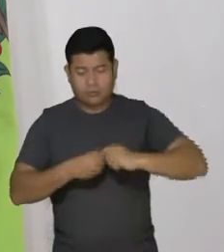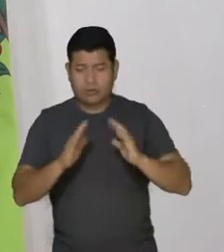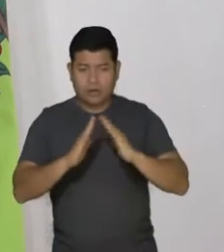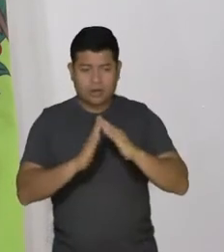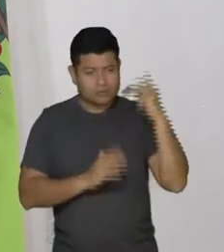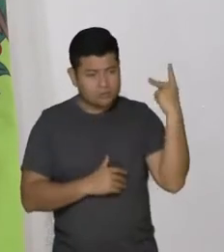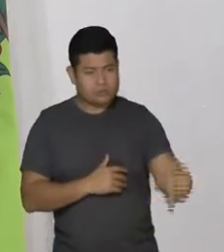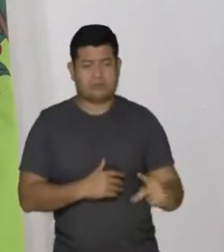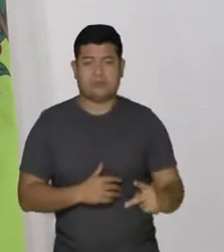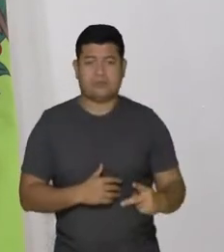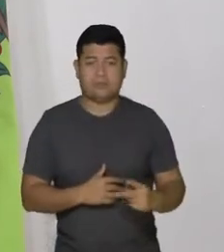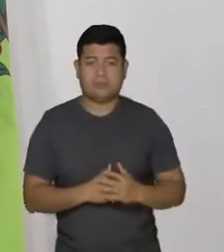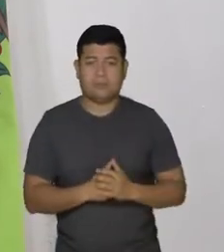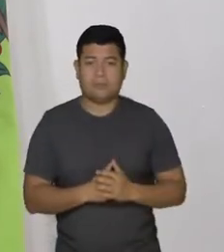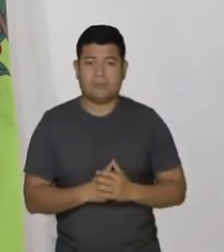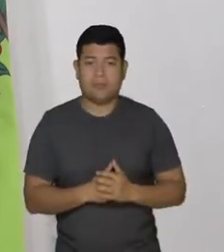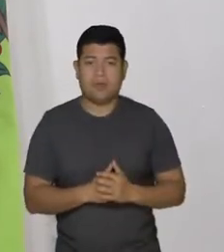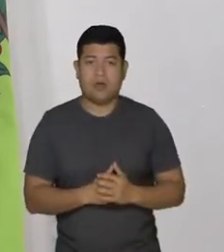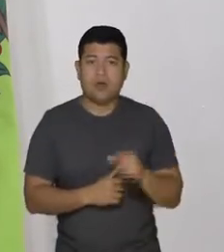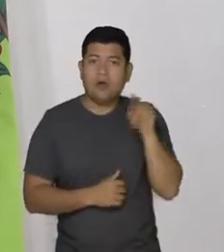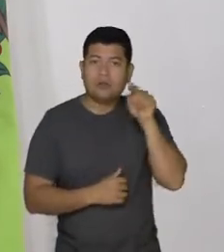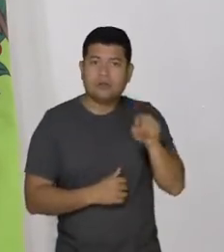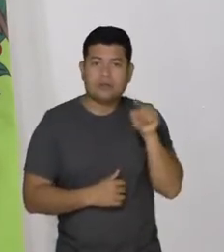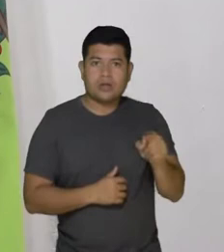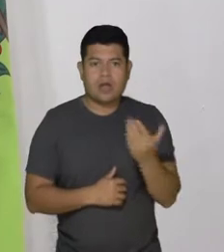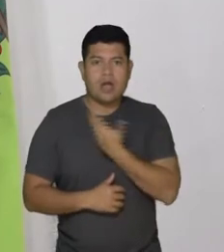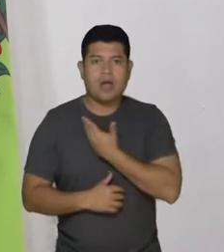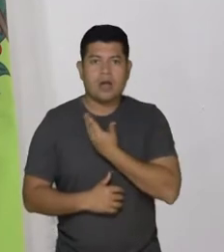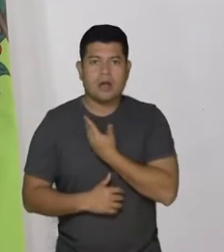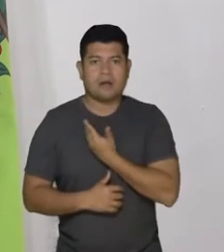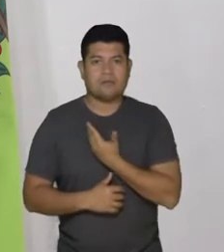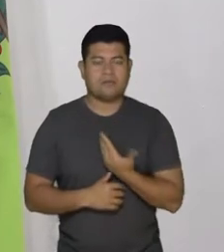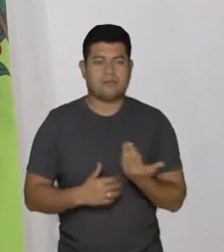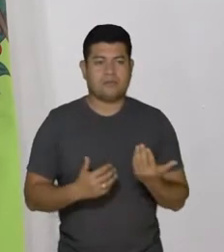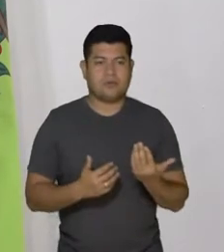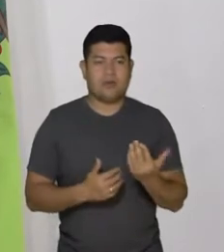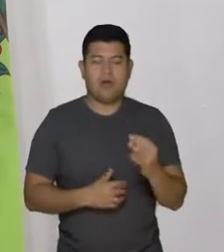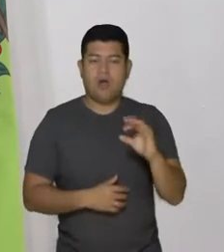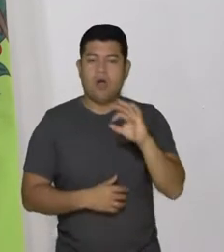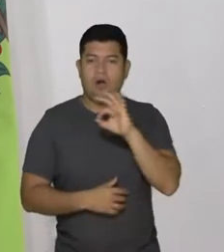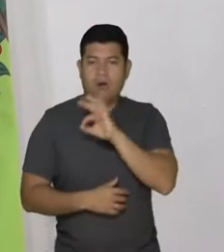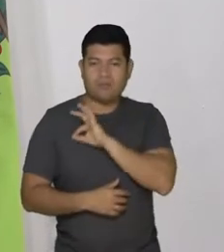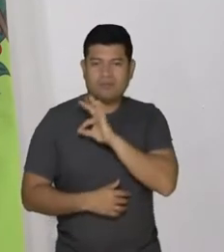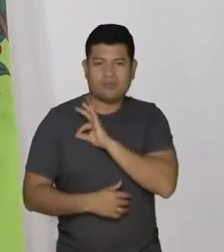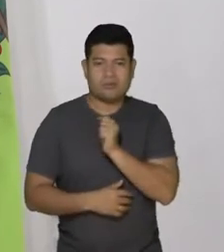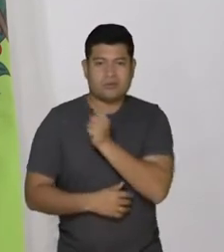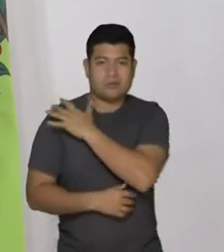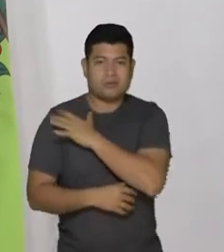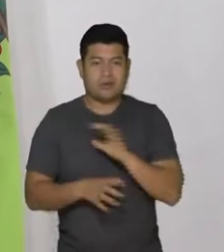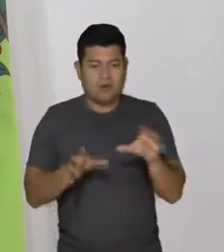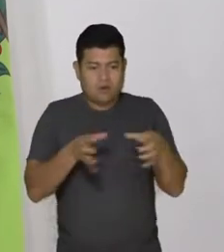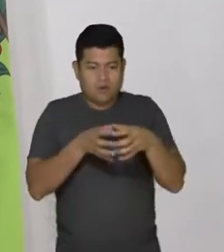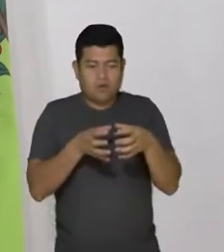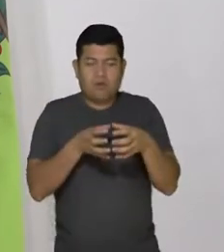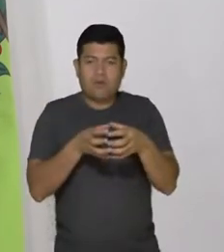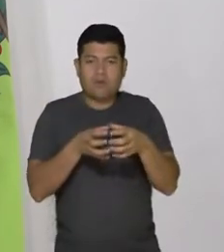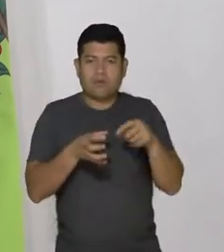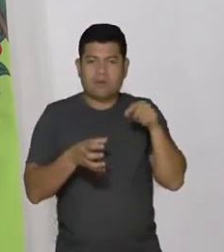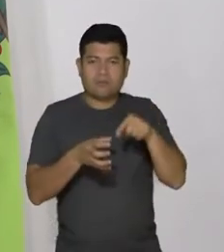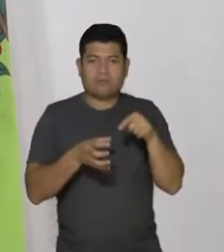e os teus amiguinhos coronéis oficiais da rodinha de puxa-saco